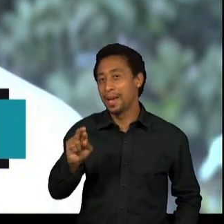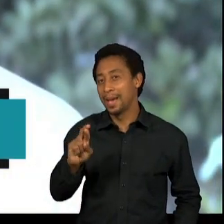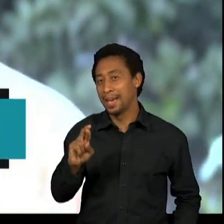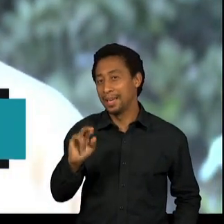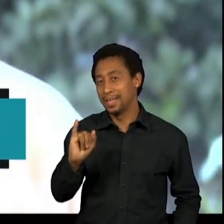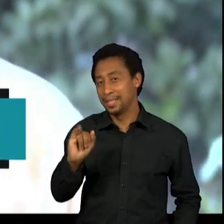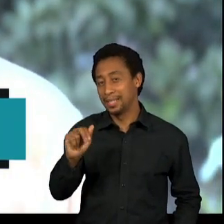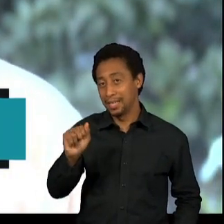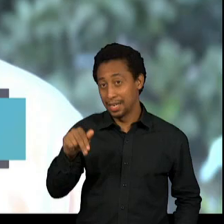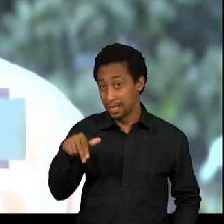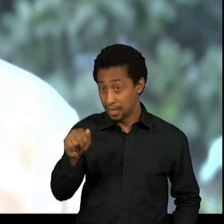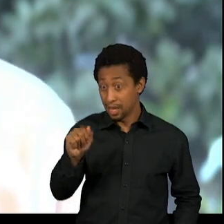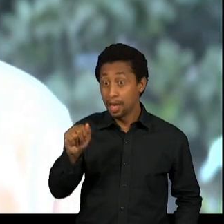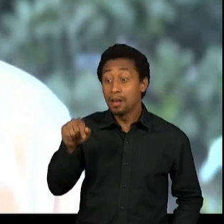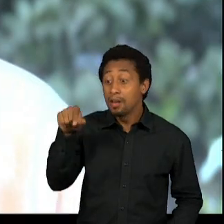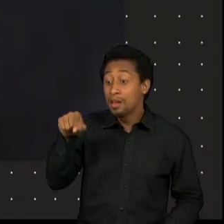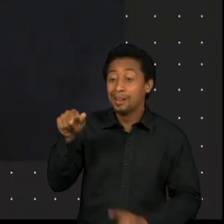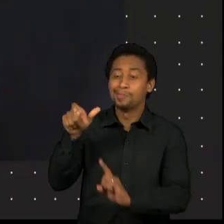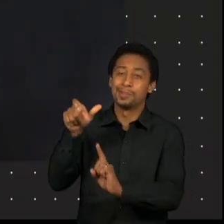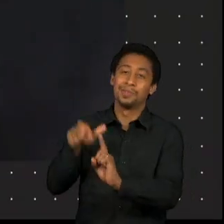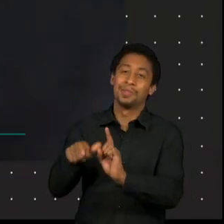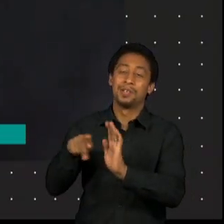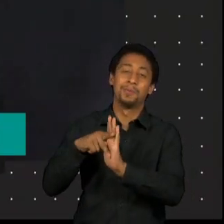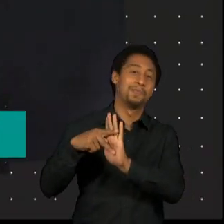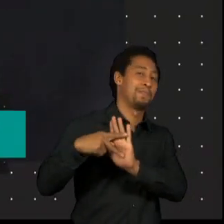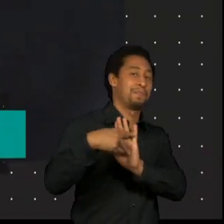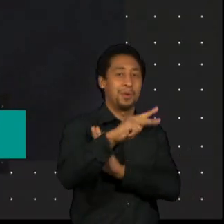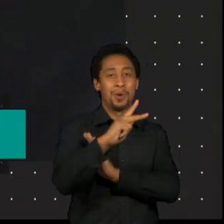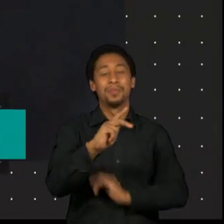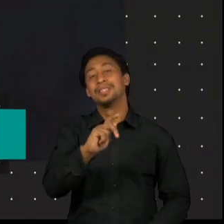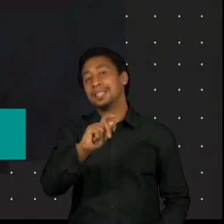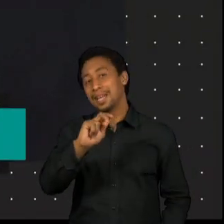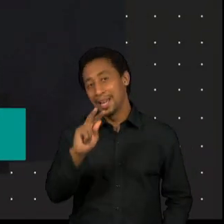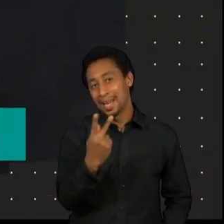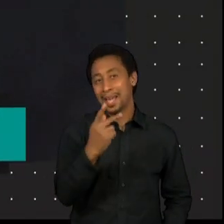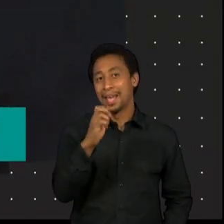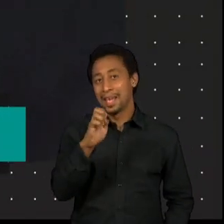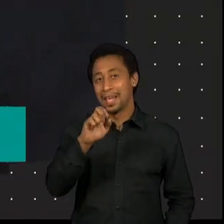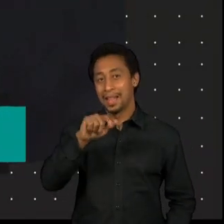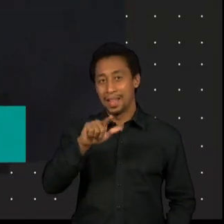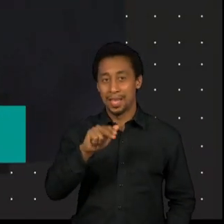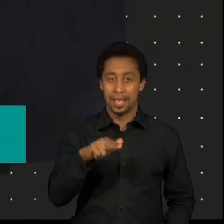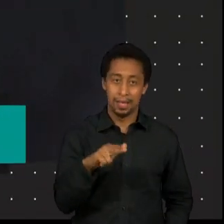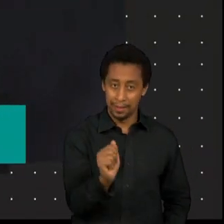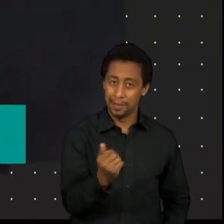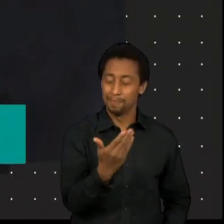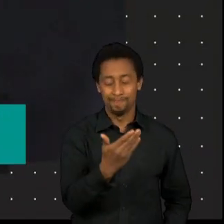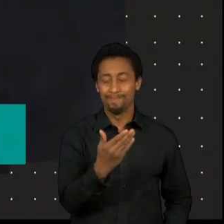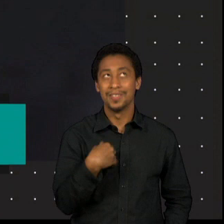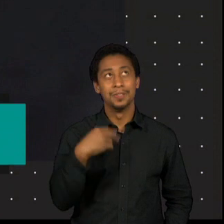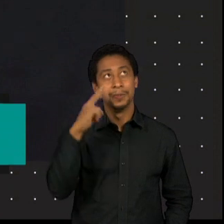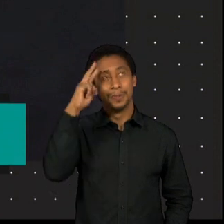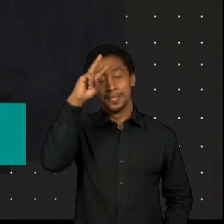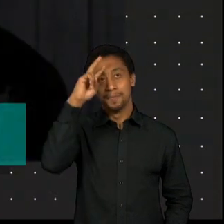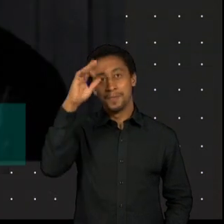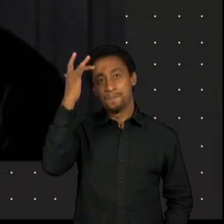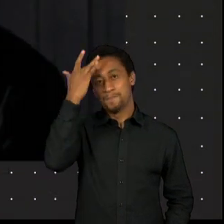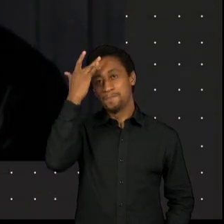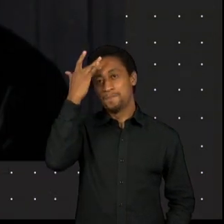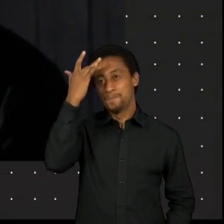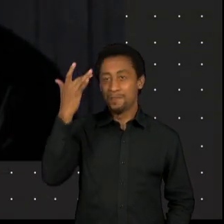Padre e a Moça, que eu assisti na minha adolescência. Eu nunca esqueci do deslumbramento que foi ter conhecido